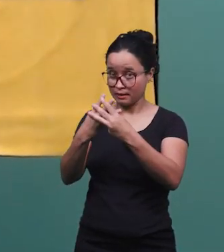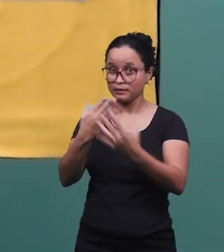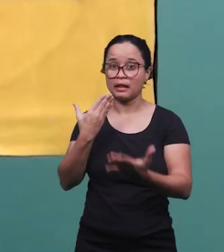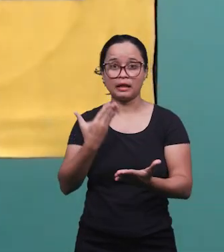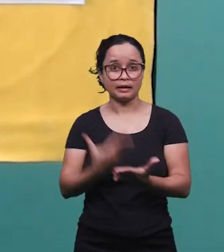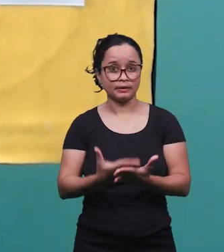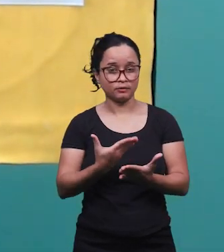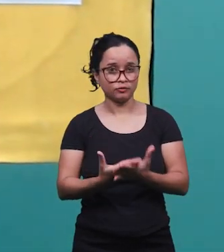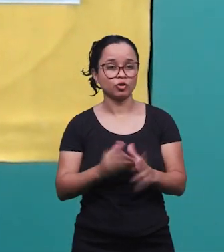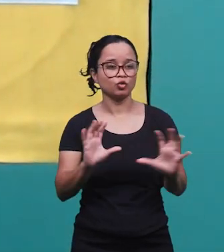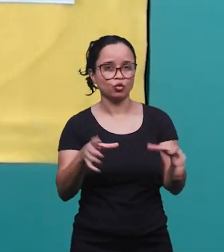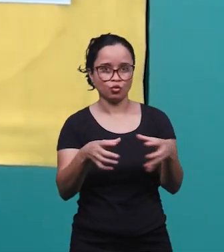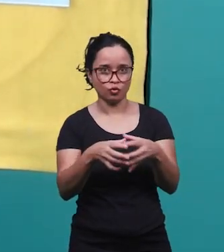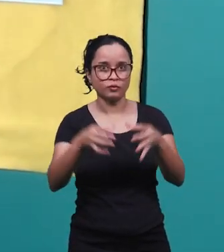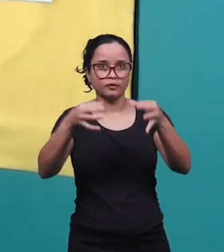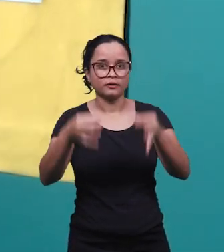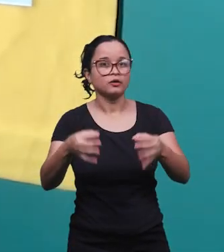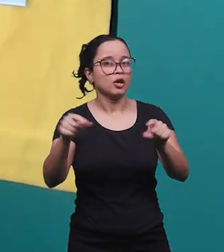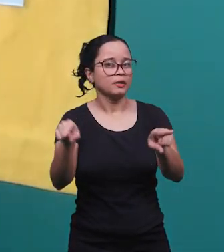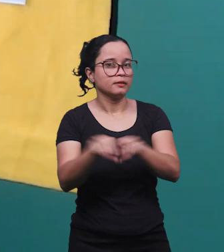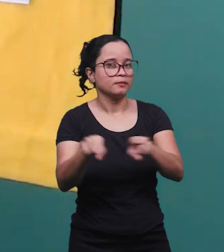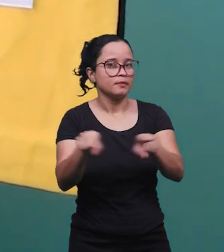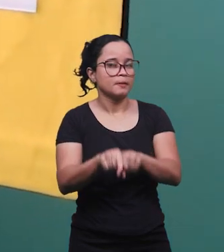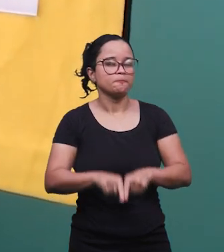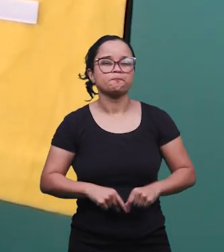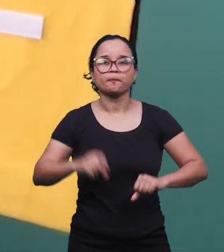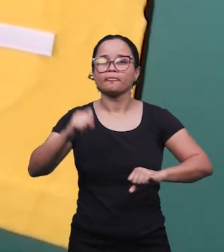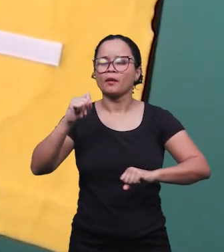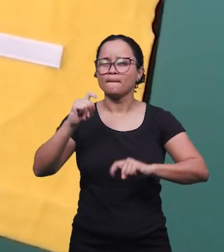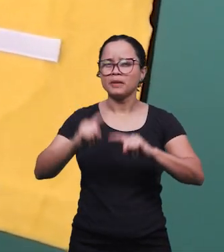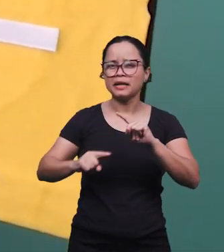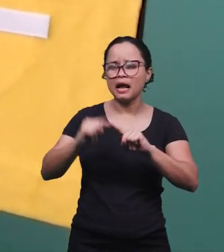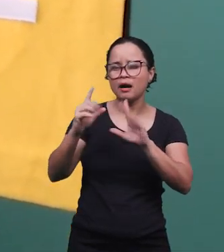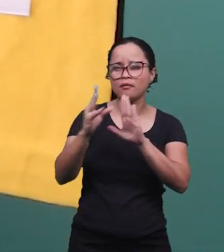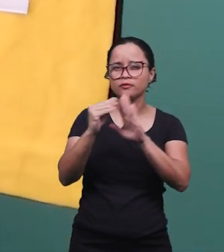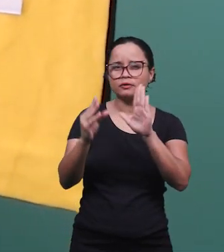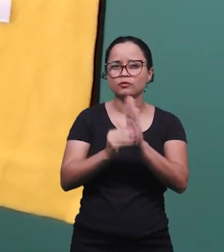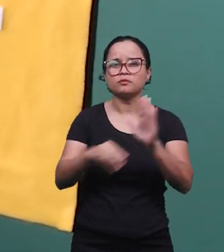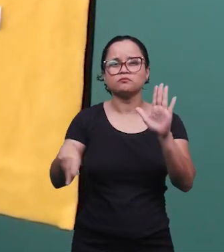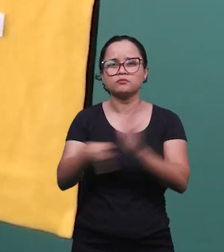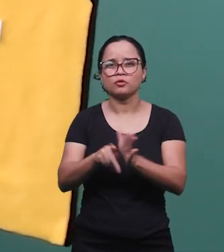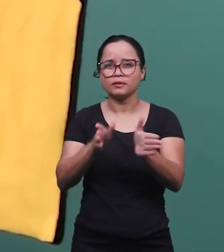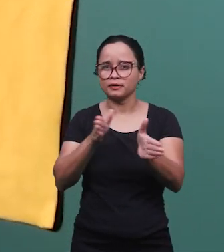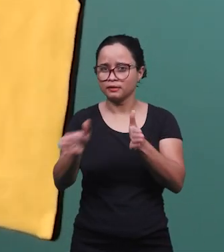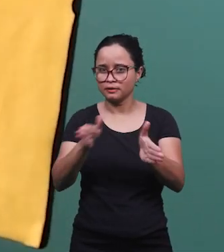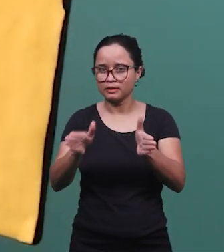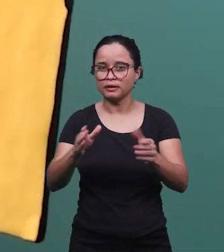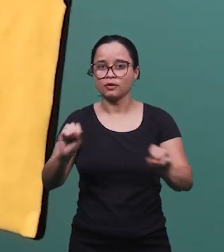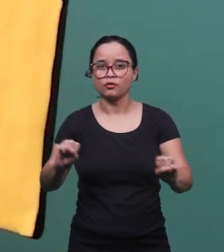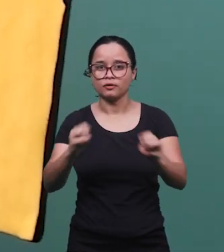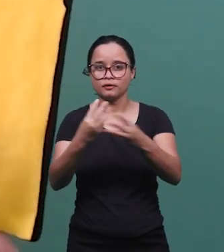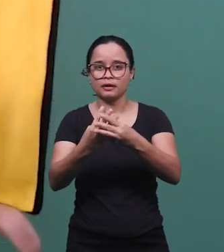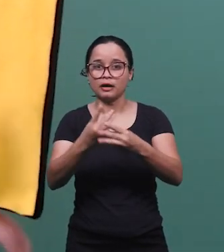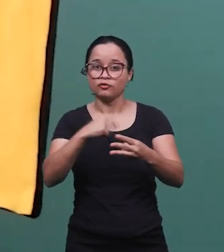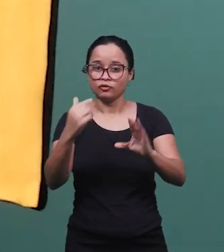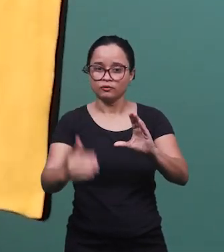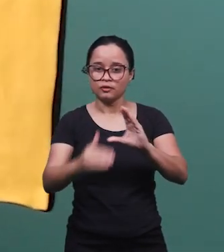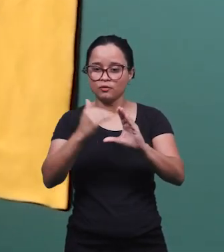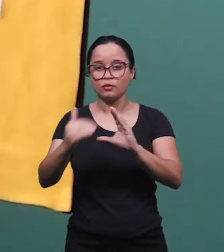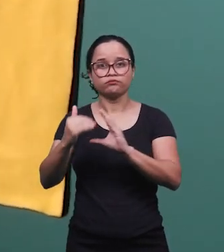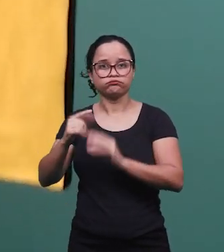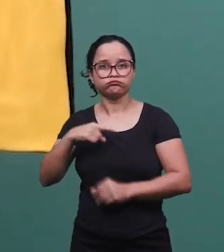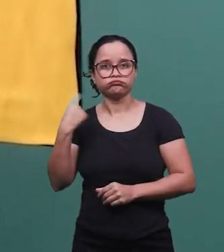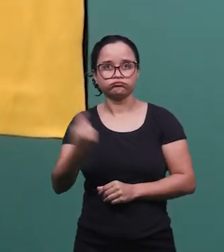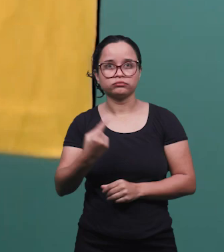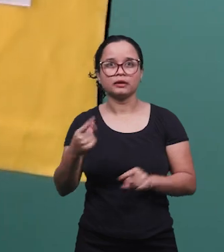das aulas, das classes, e também aquele material da acessibilidade. Os slides que nós recebemos, eles